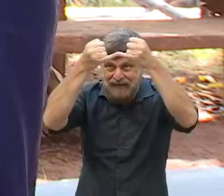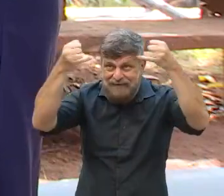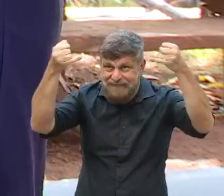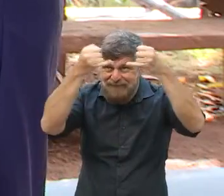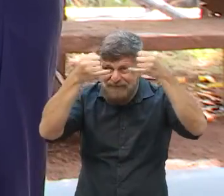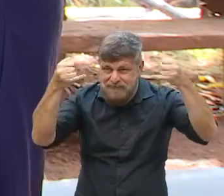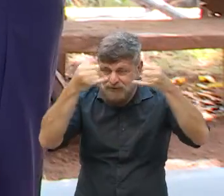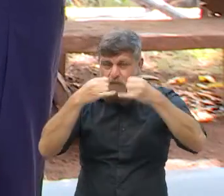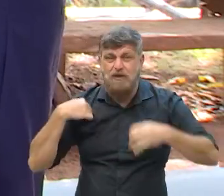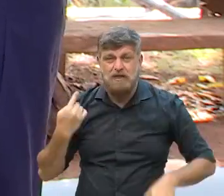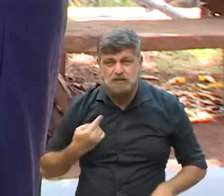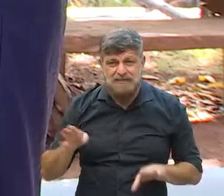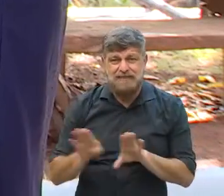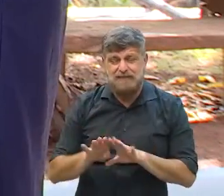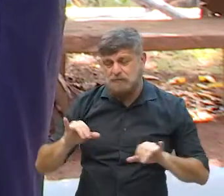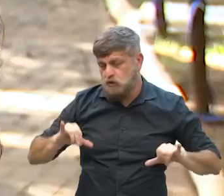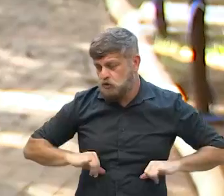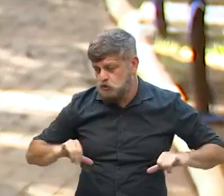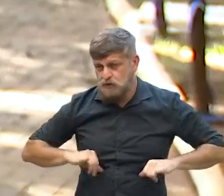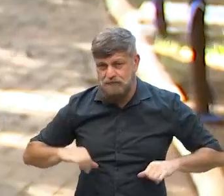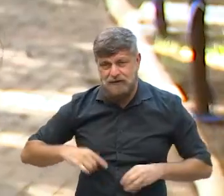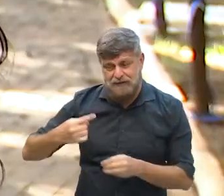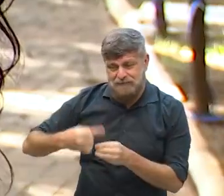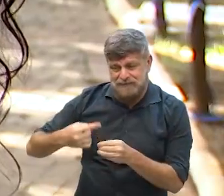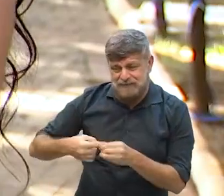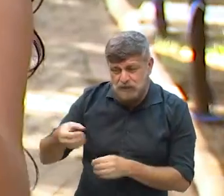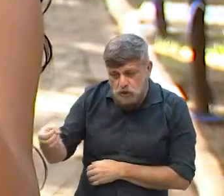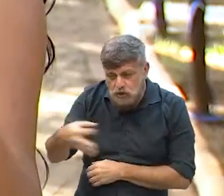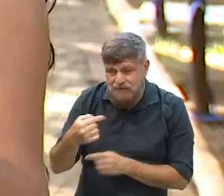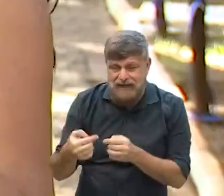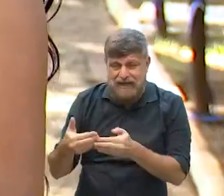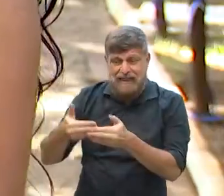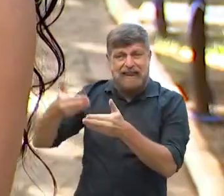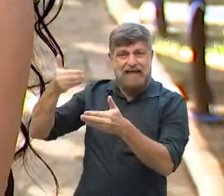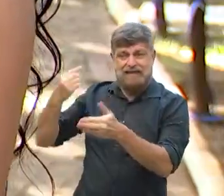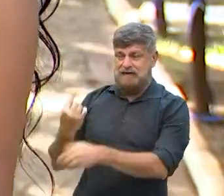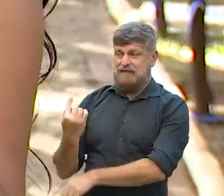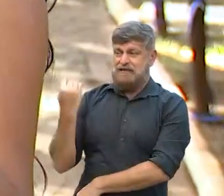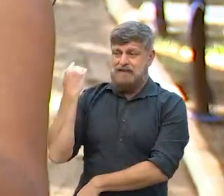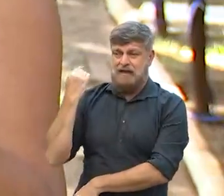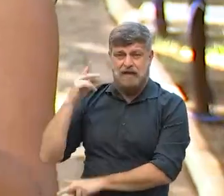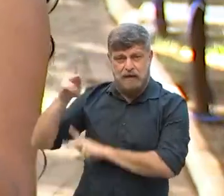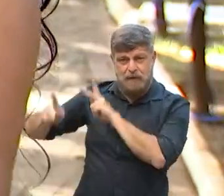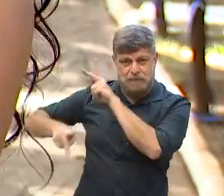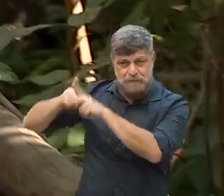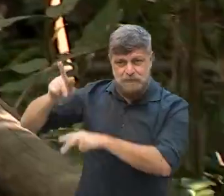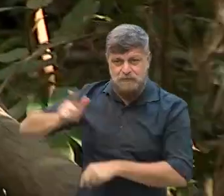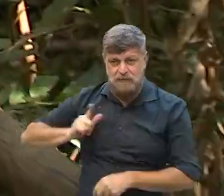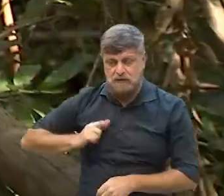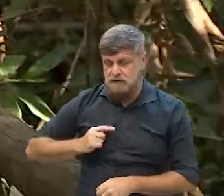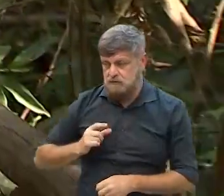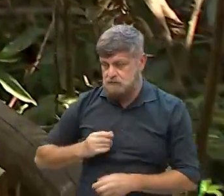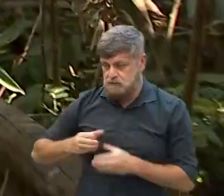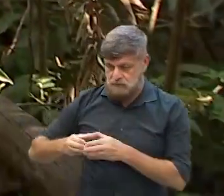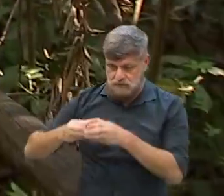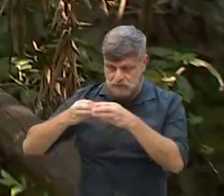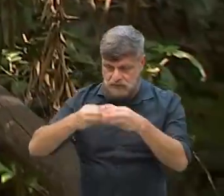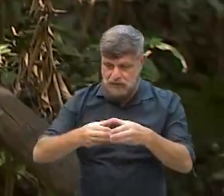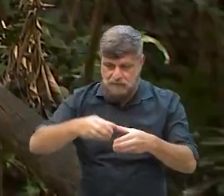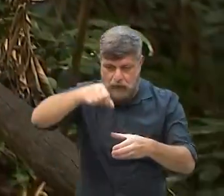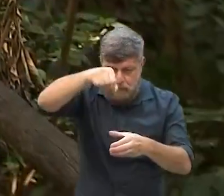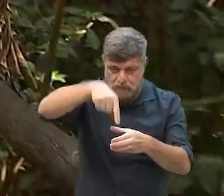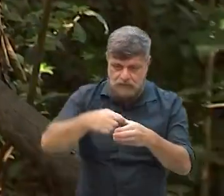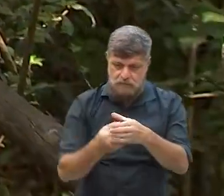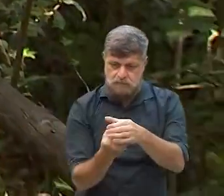sofre muito com isso também. Hortolândia é uma cidade jovem, que lá atrás a população ganhava uma mudinha de árvore, uma semente,